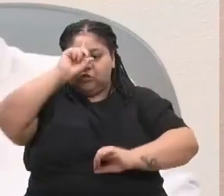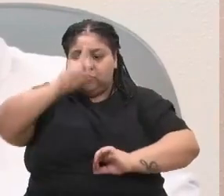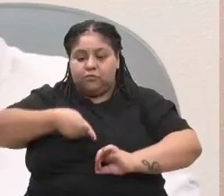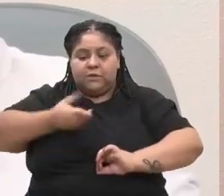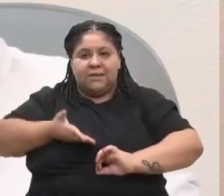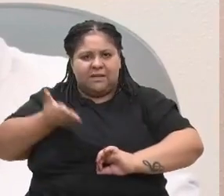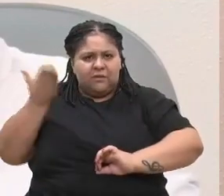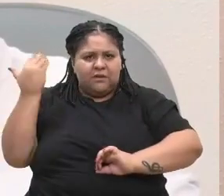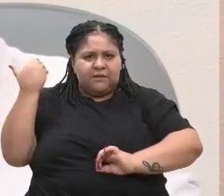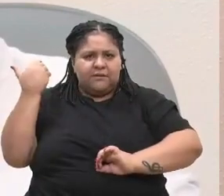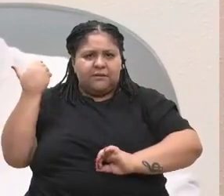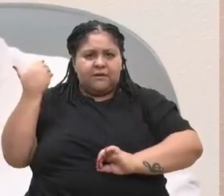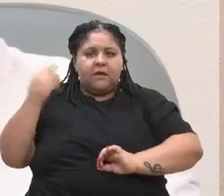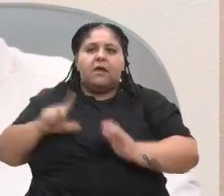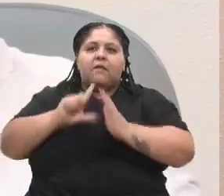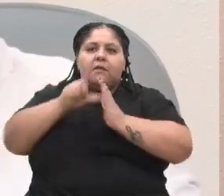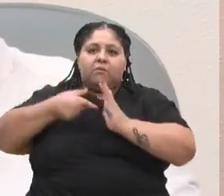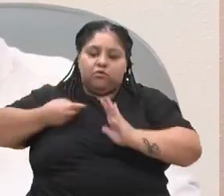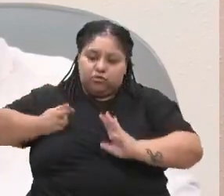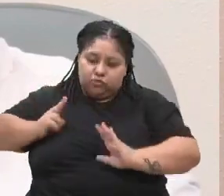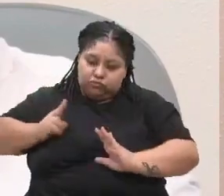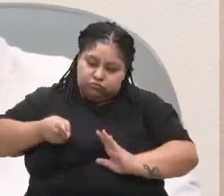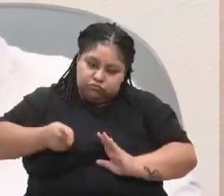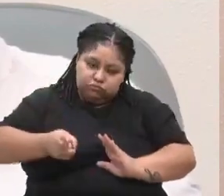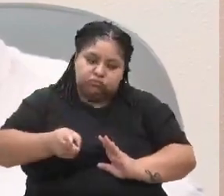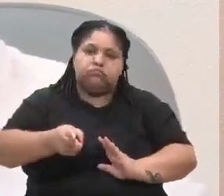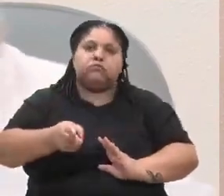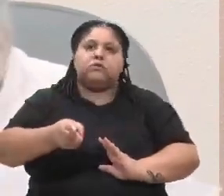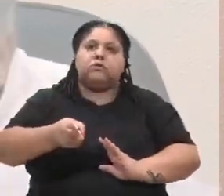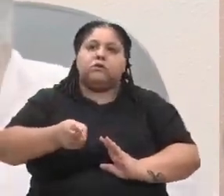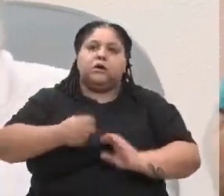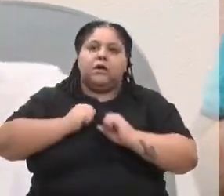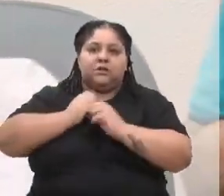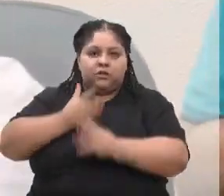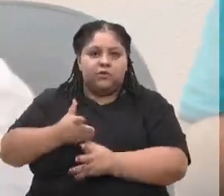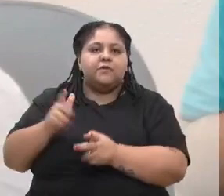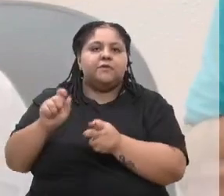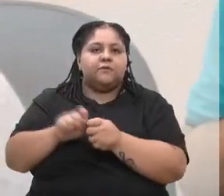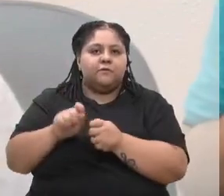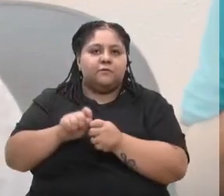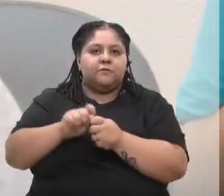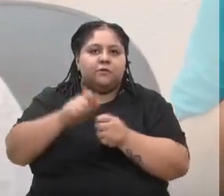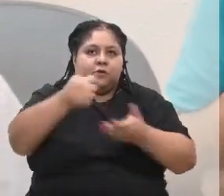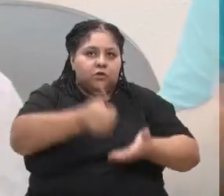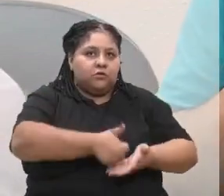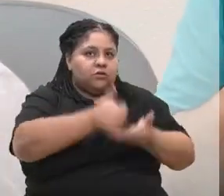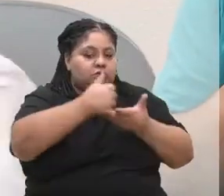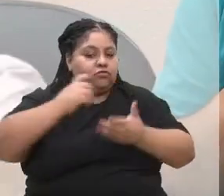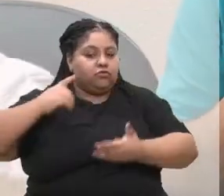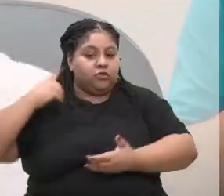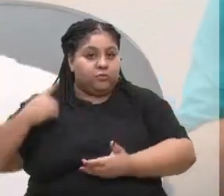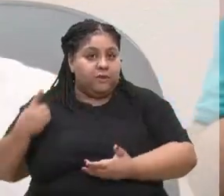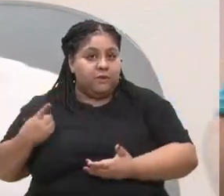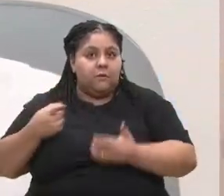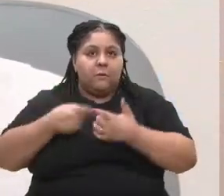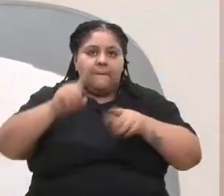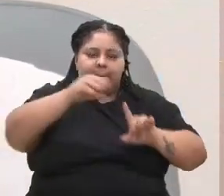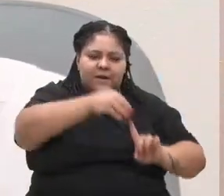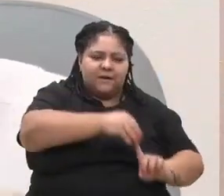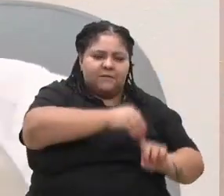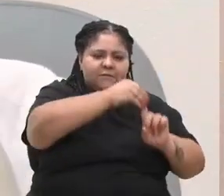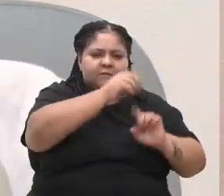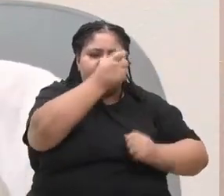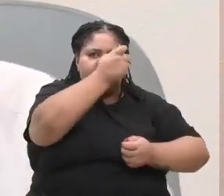Depois nós conseguimos dar sequência a algumas atividades que o senhor fez, e com a ajuda dos deputados também, mas principalmente com a